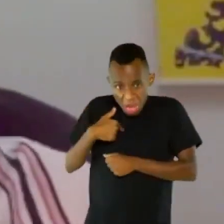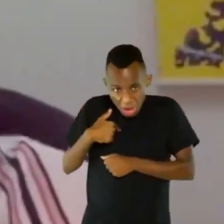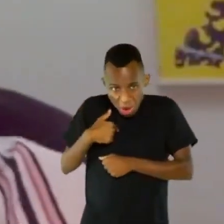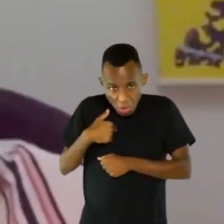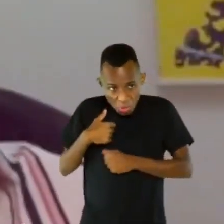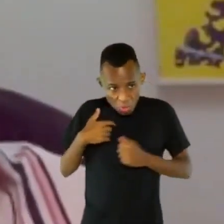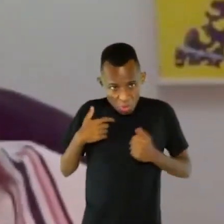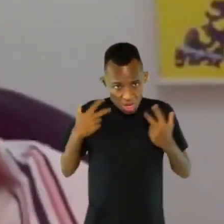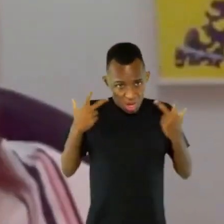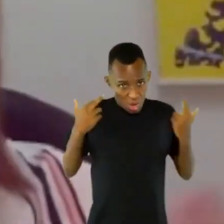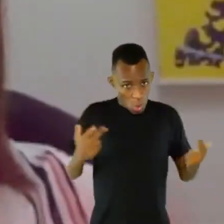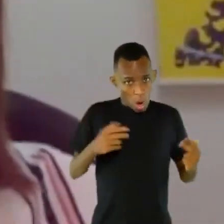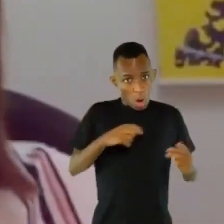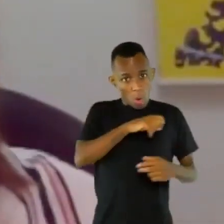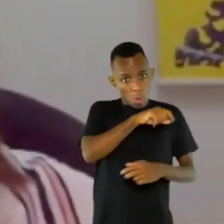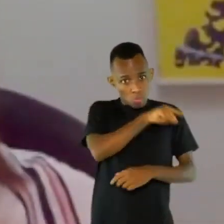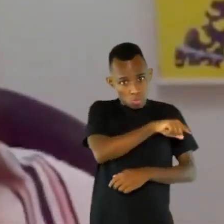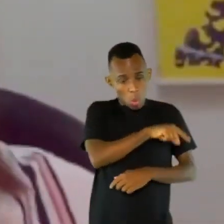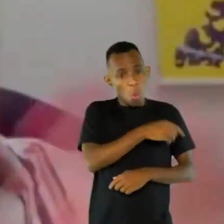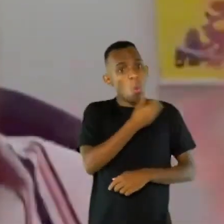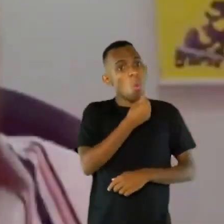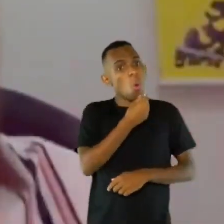Fonseca